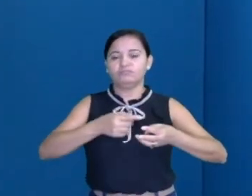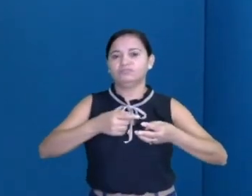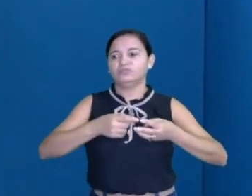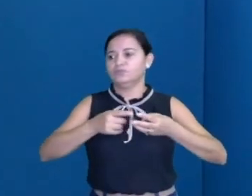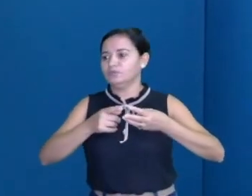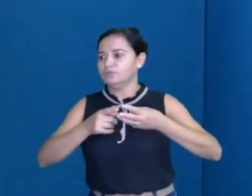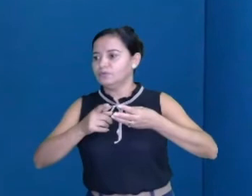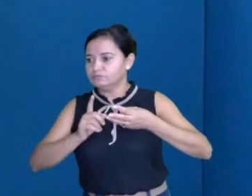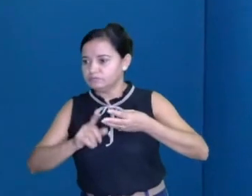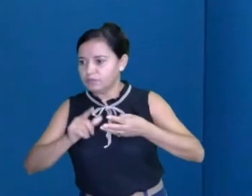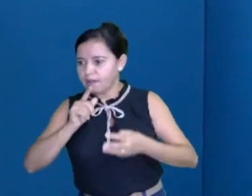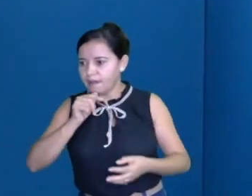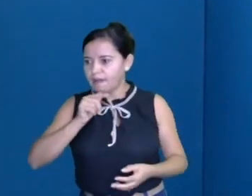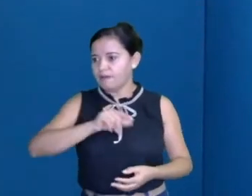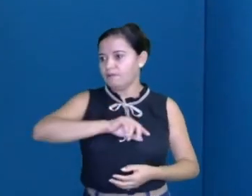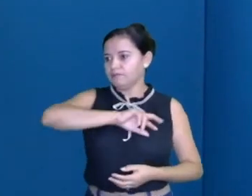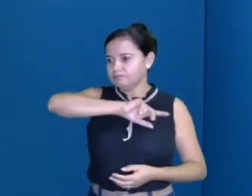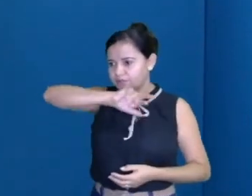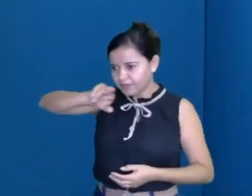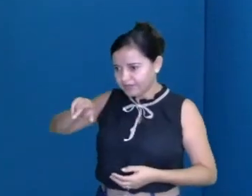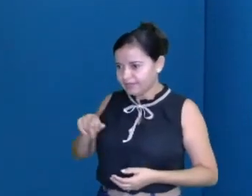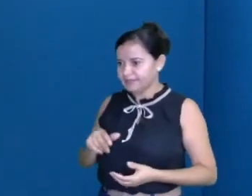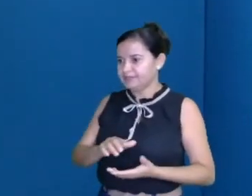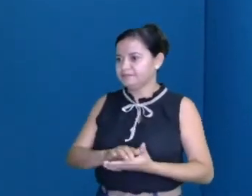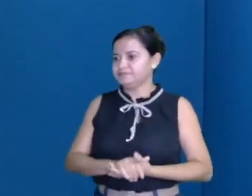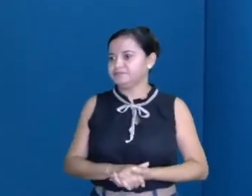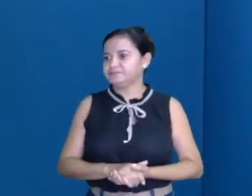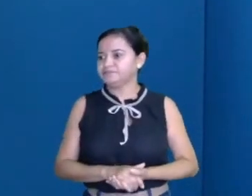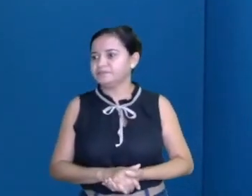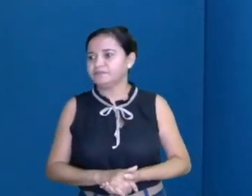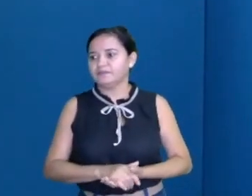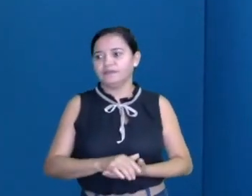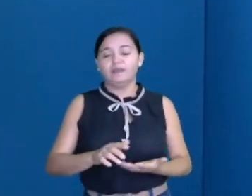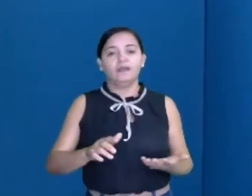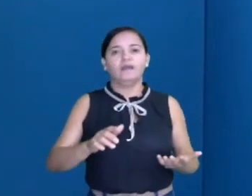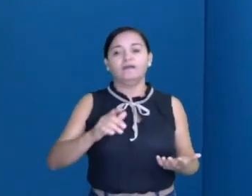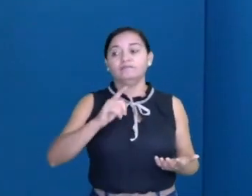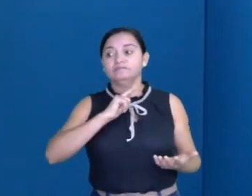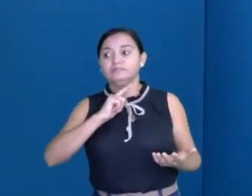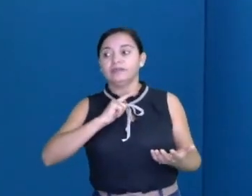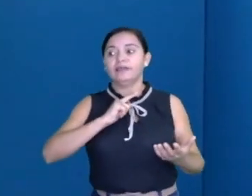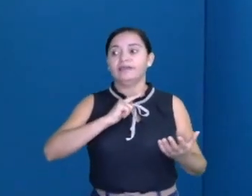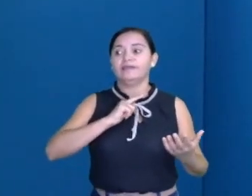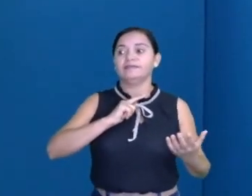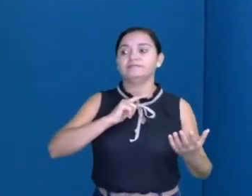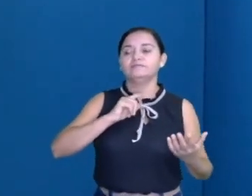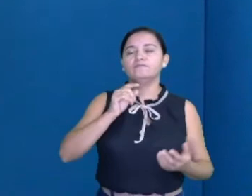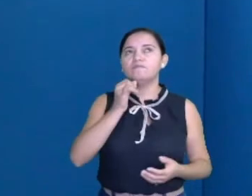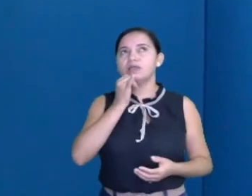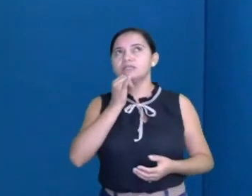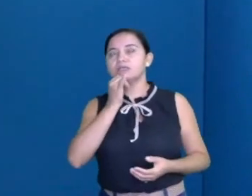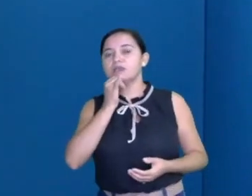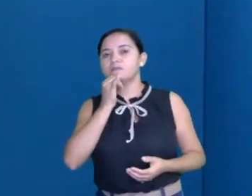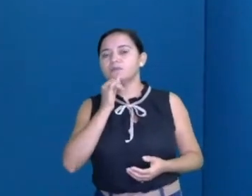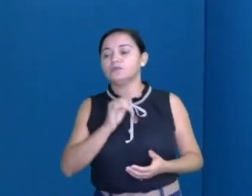interessante que foi inspiração para muitos outros saberes. Por exemplo, a própria alquimia é um bom exemplo disso, que a gente já falou em outra aula.